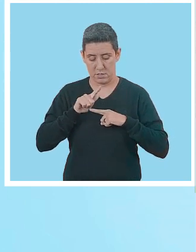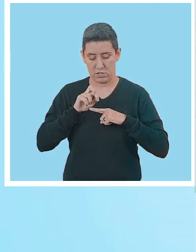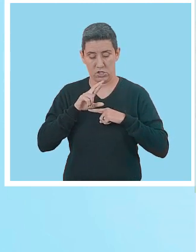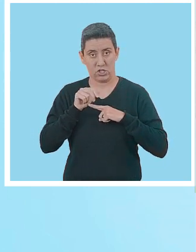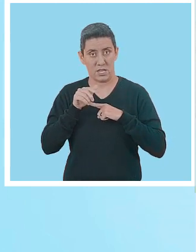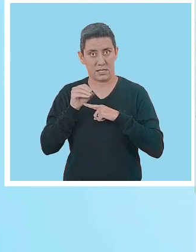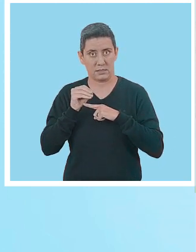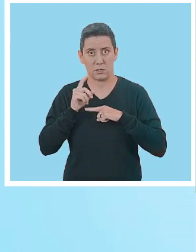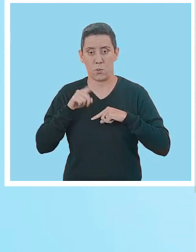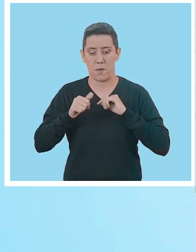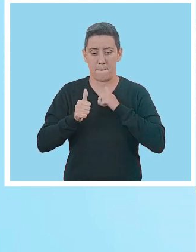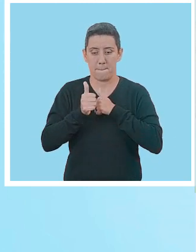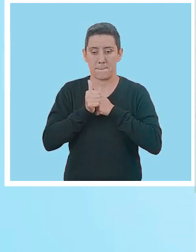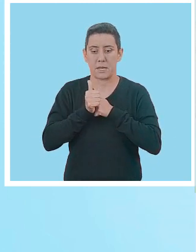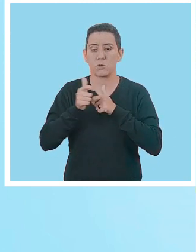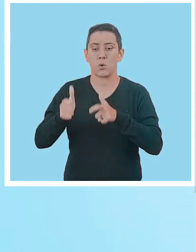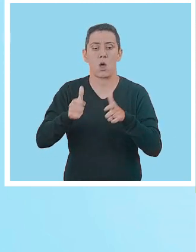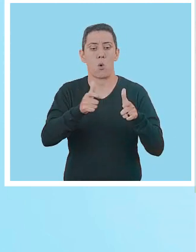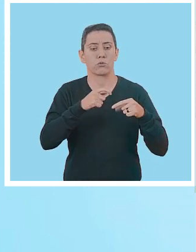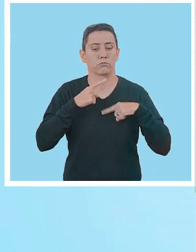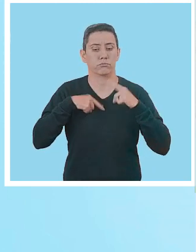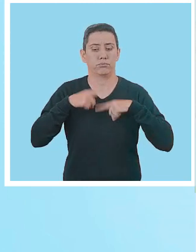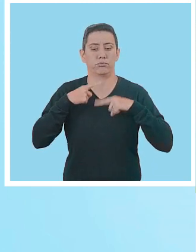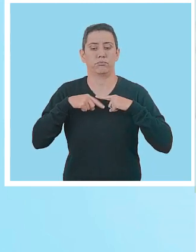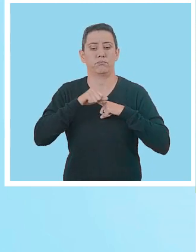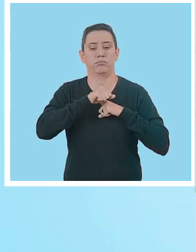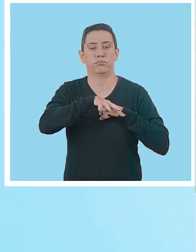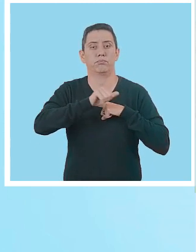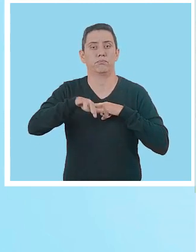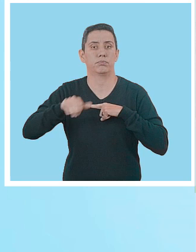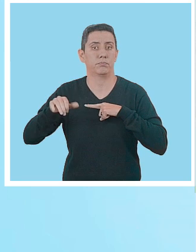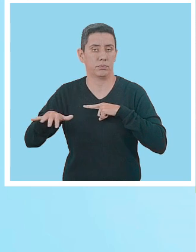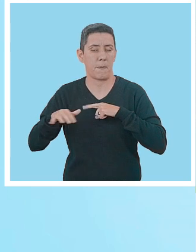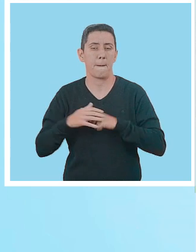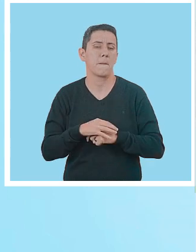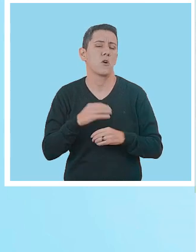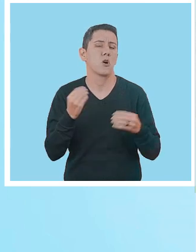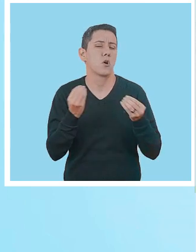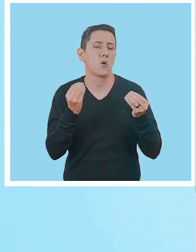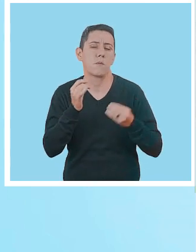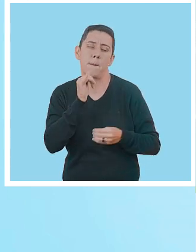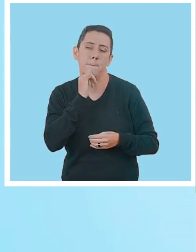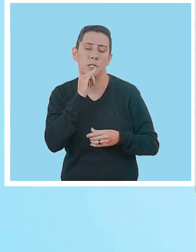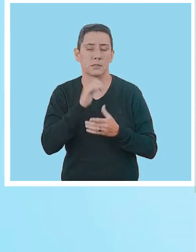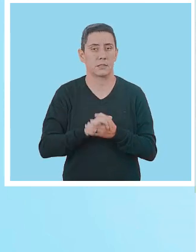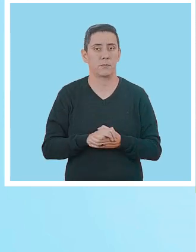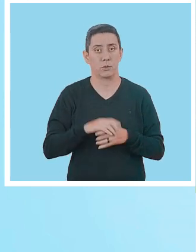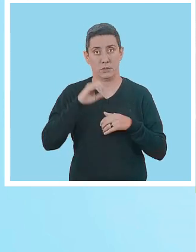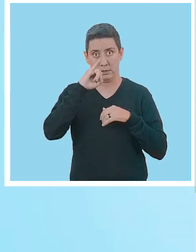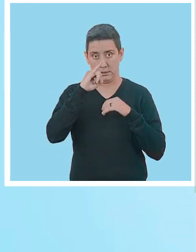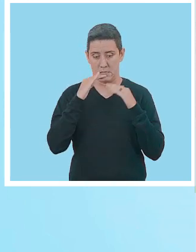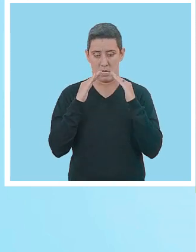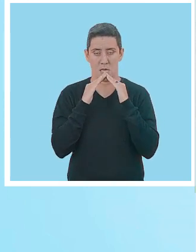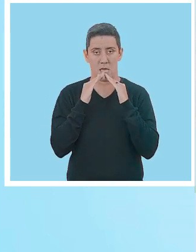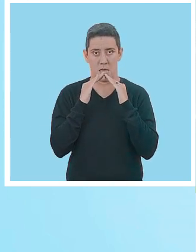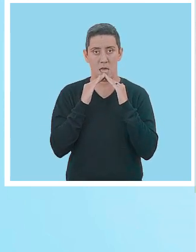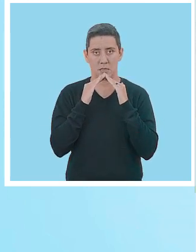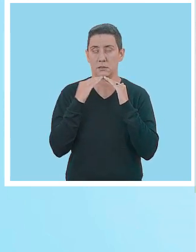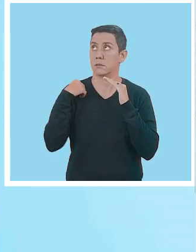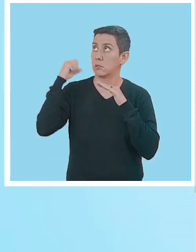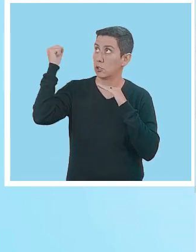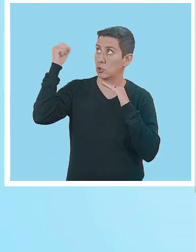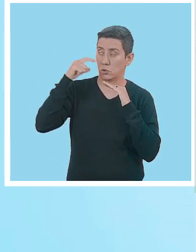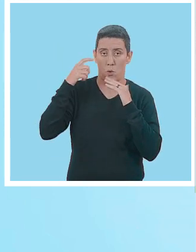ganhador de consumo então por exemplo quando eu instalo uma usina solar no telhado da minha casa eu tô fazendo uma